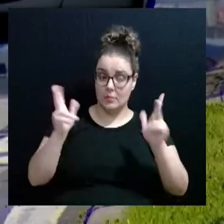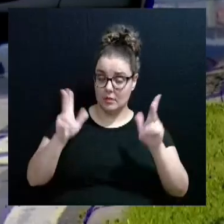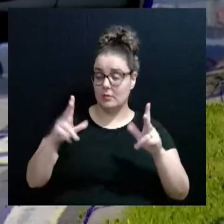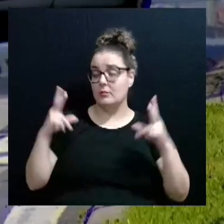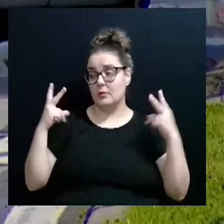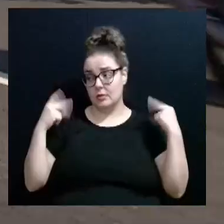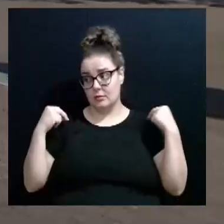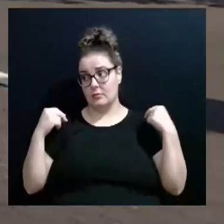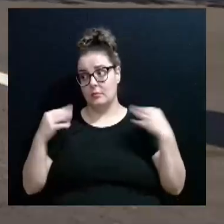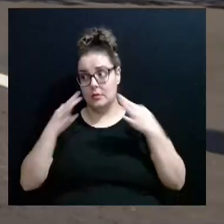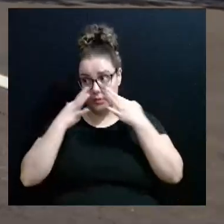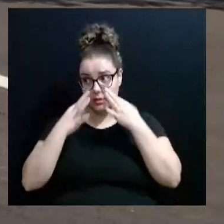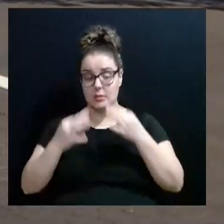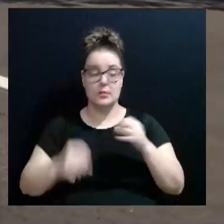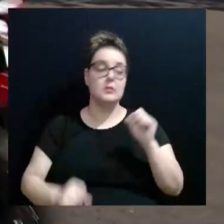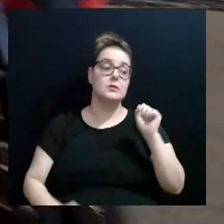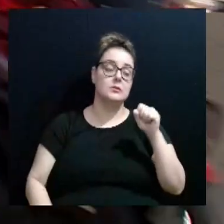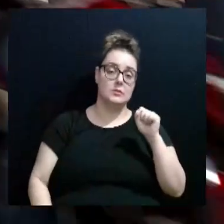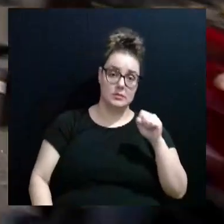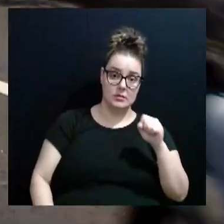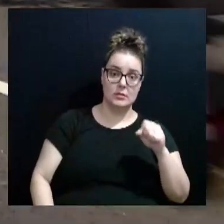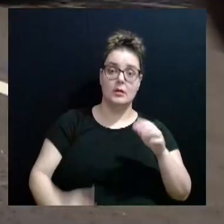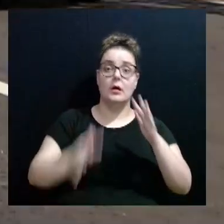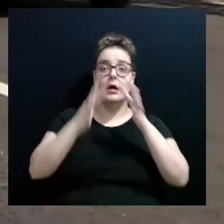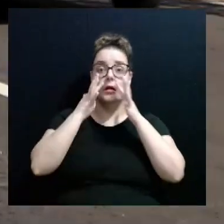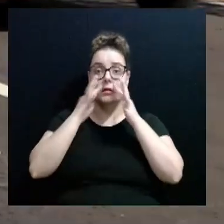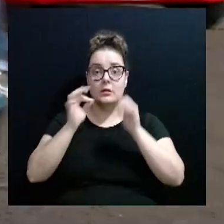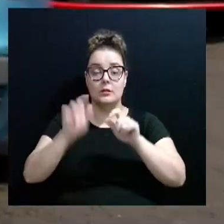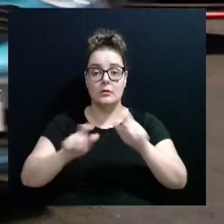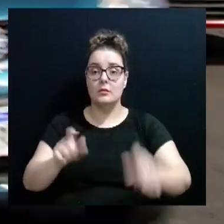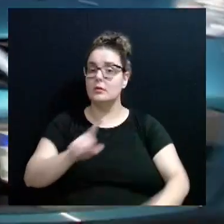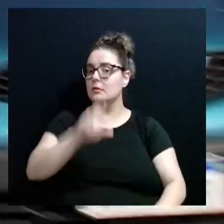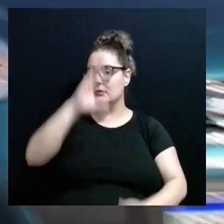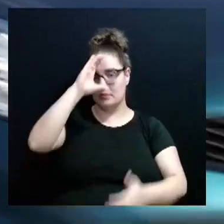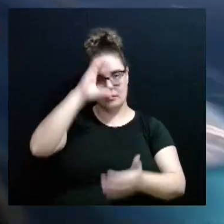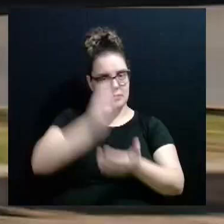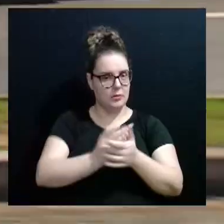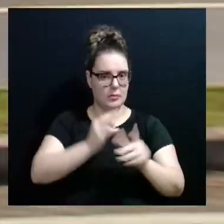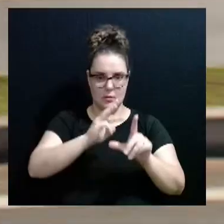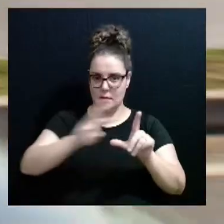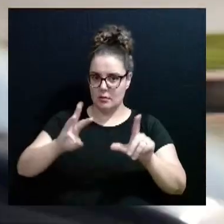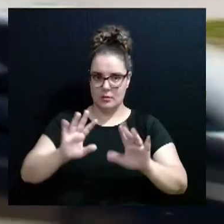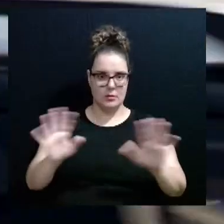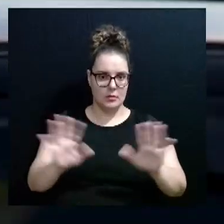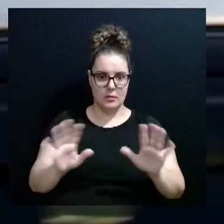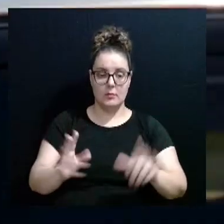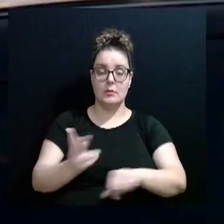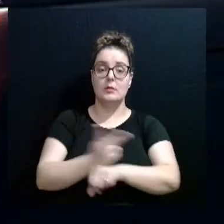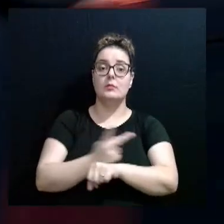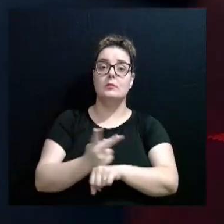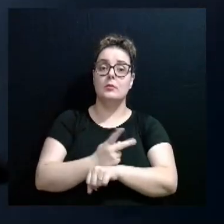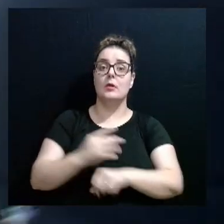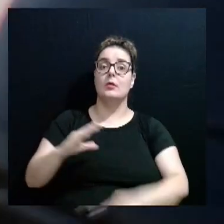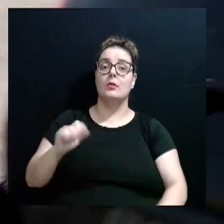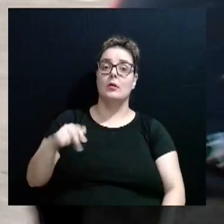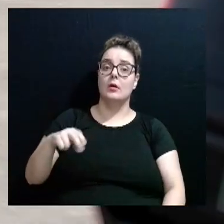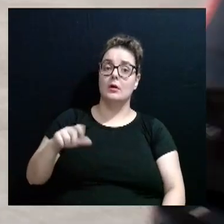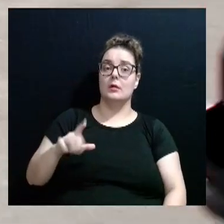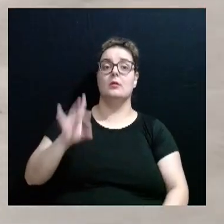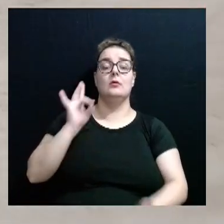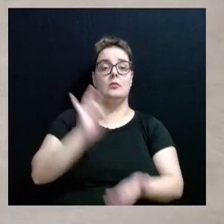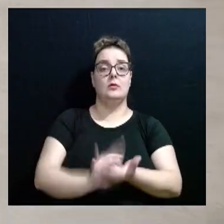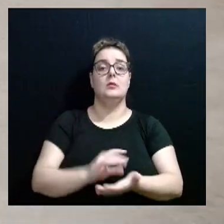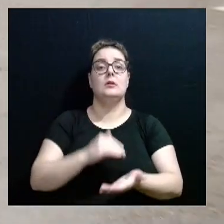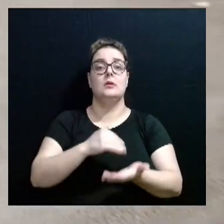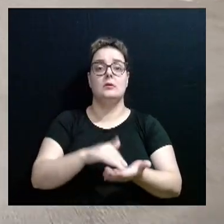né? Exatamente. Atenção, pessoal. Não confie nos sites da internet. Sempre busque os canais oficiais da Secretaria da Fazenda e